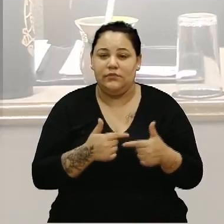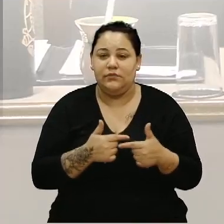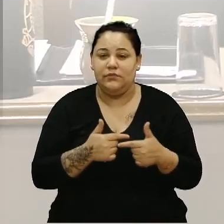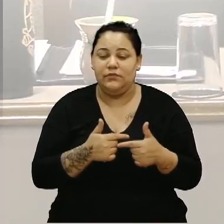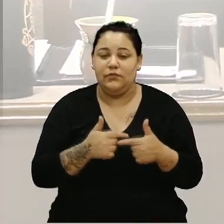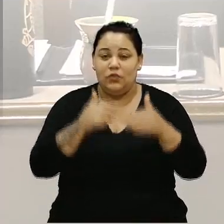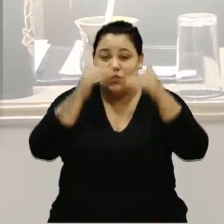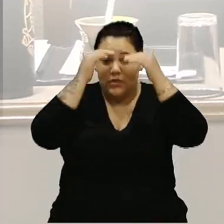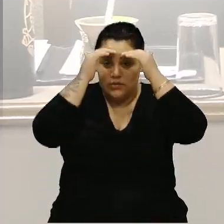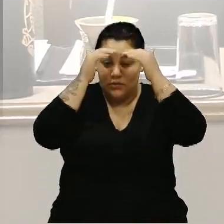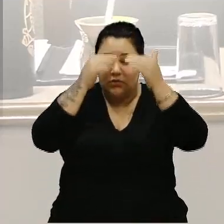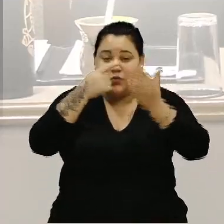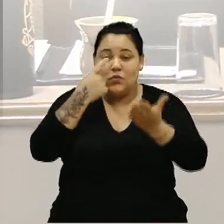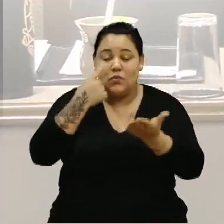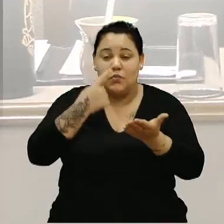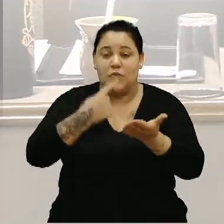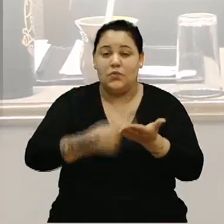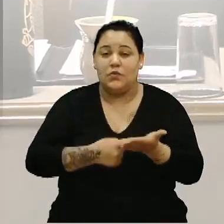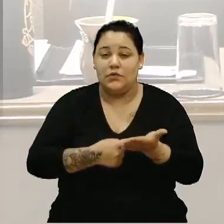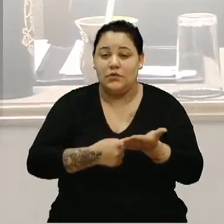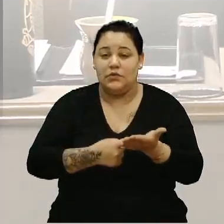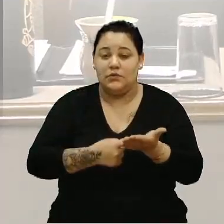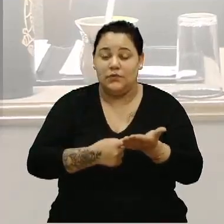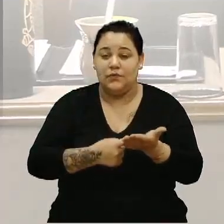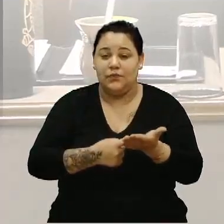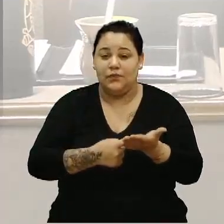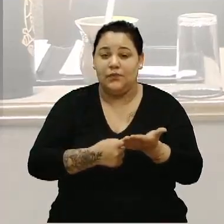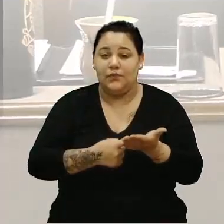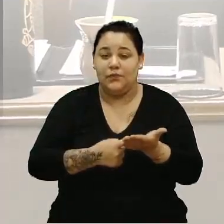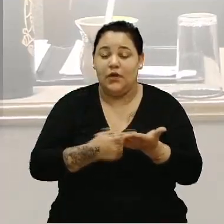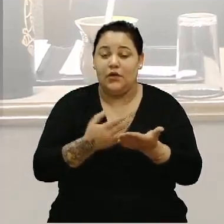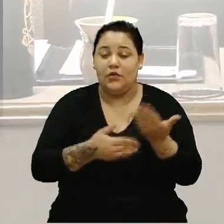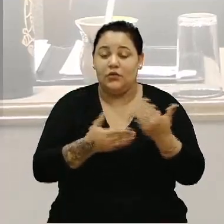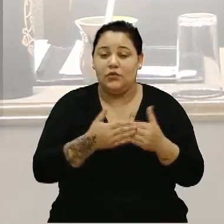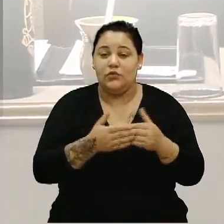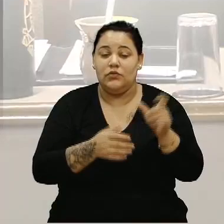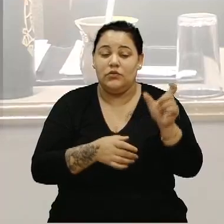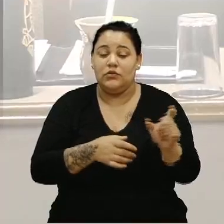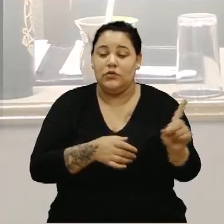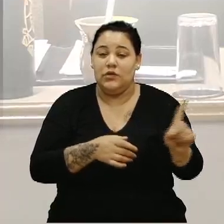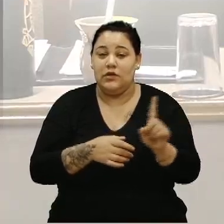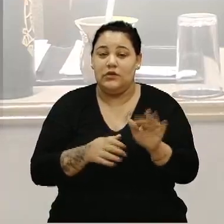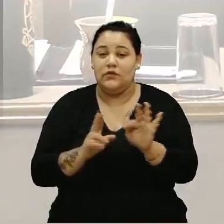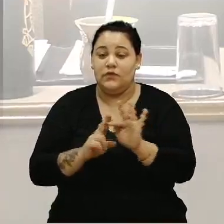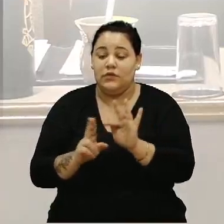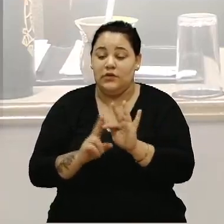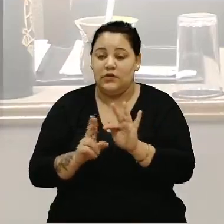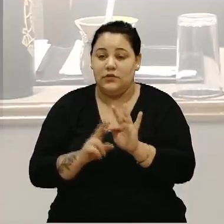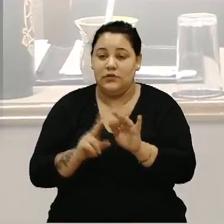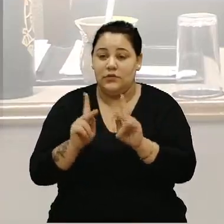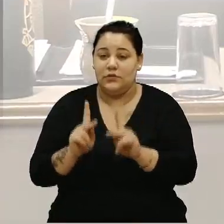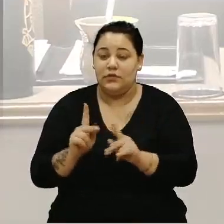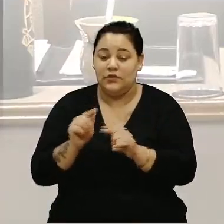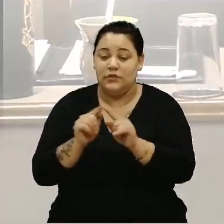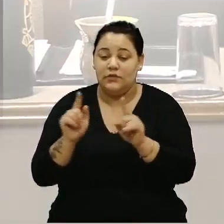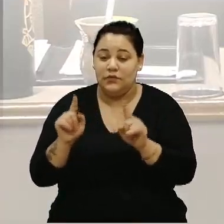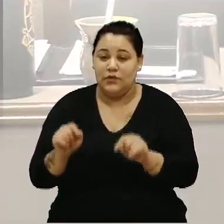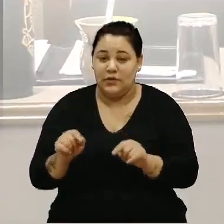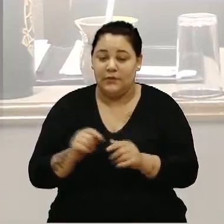honestidade, compromisso e respeito aos clientes, fornecedores e colaboradores. Esses